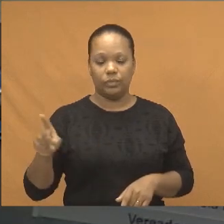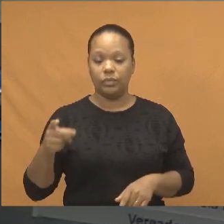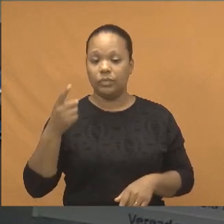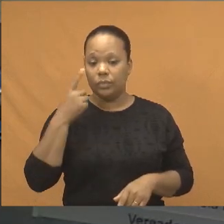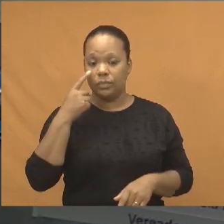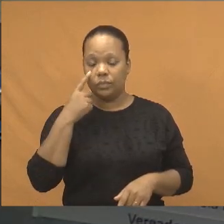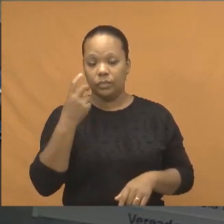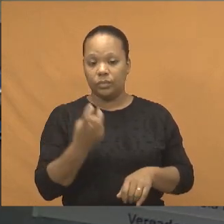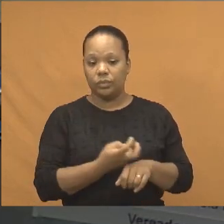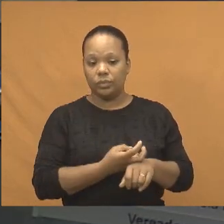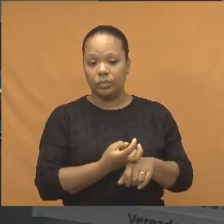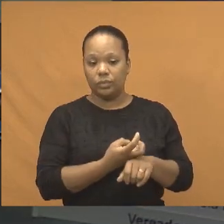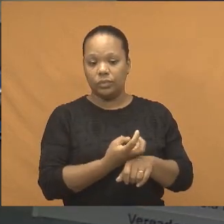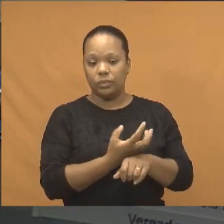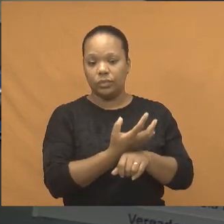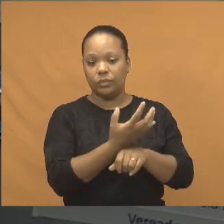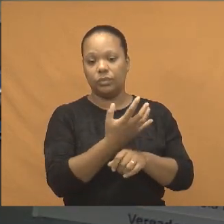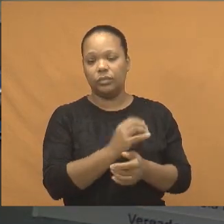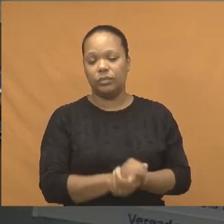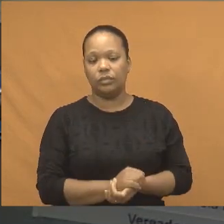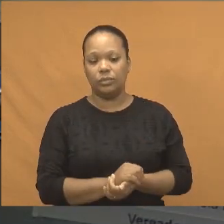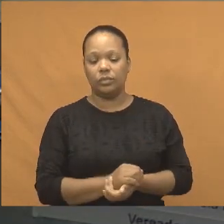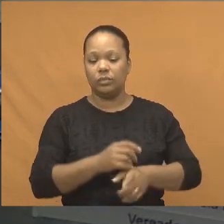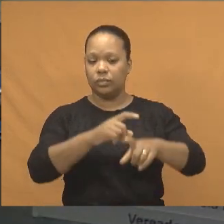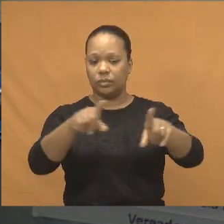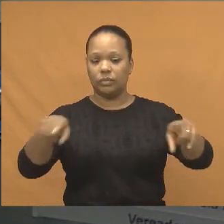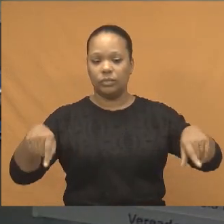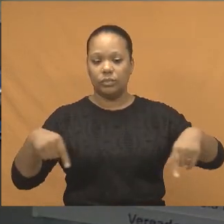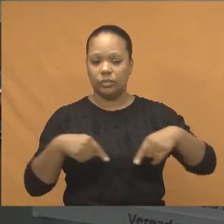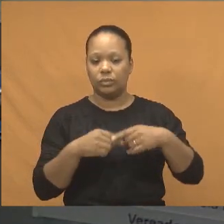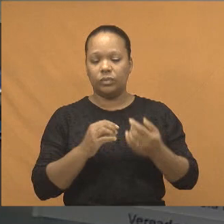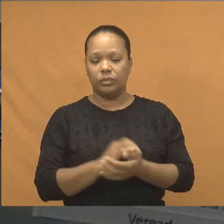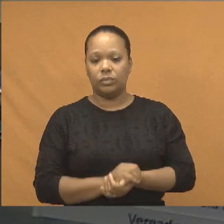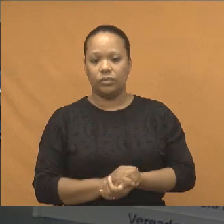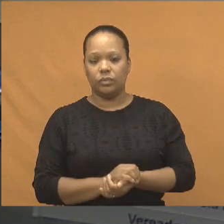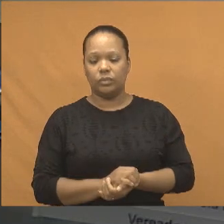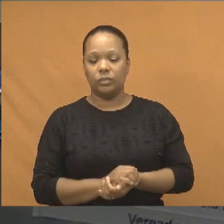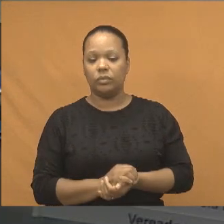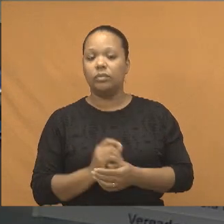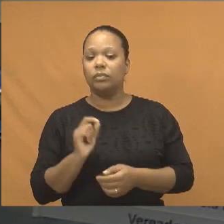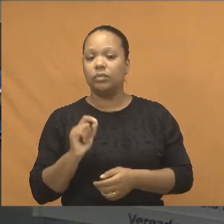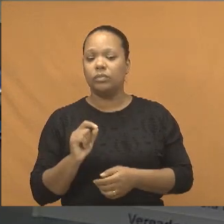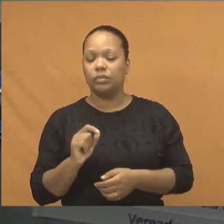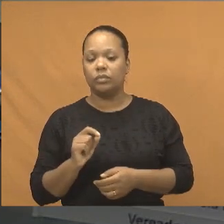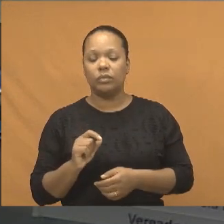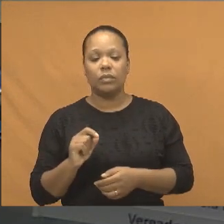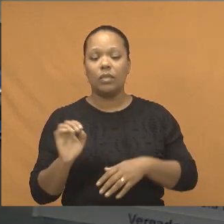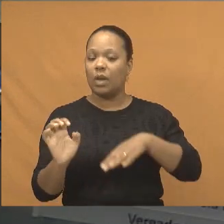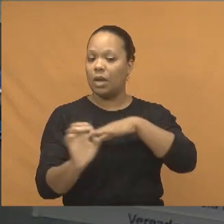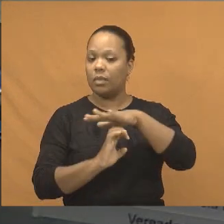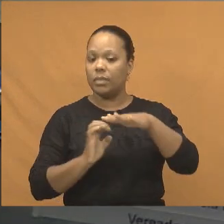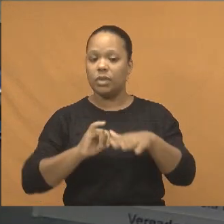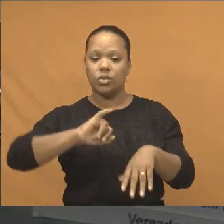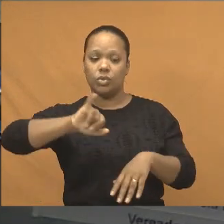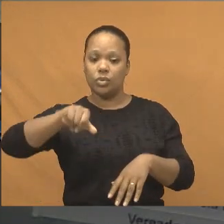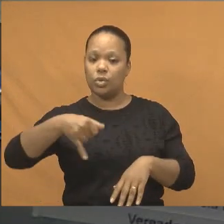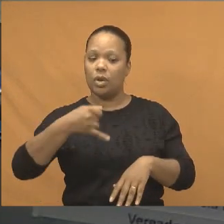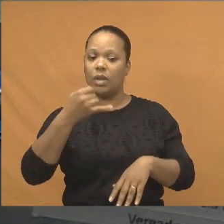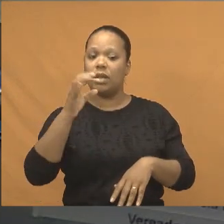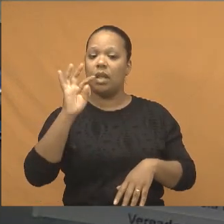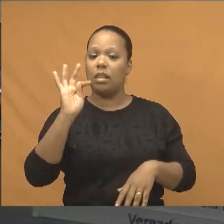Olha o matagal que está. Isso aqui fica na área da... Fica na área, sabe de quê? Da empresa JTU.